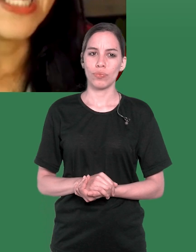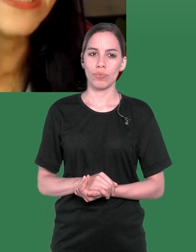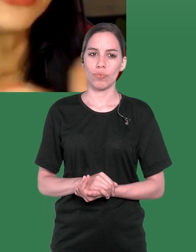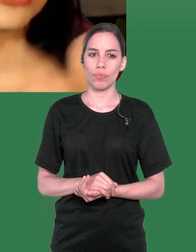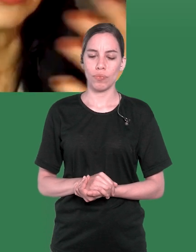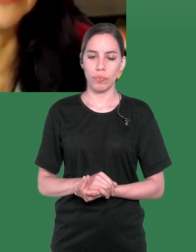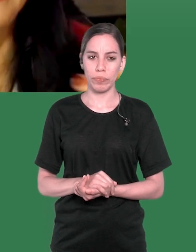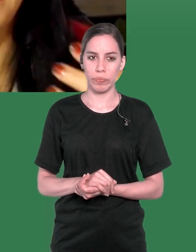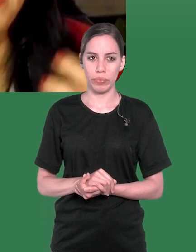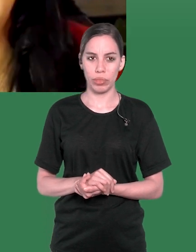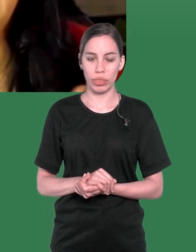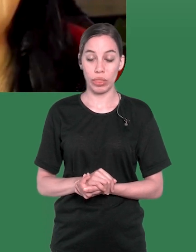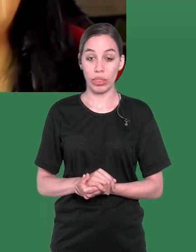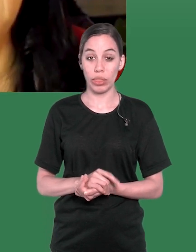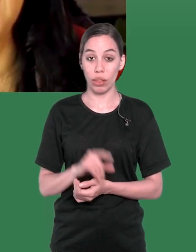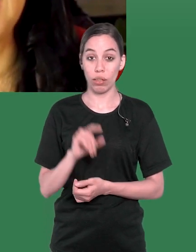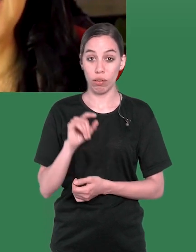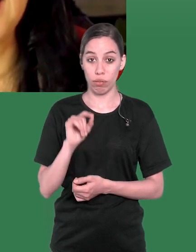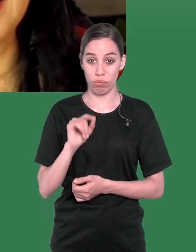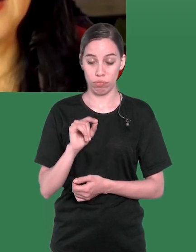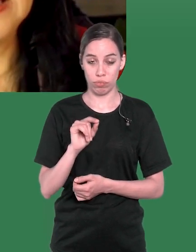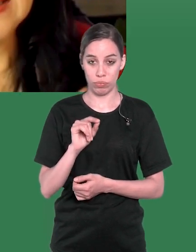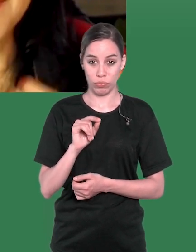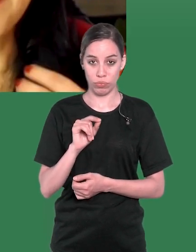do Ocidente, e ele